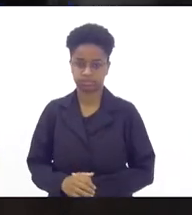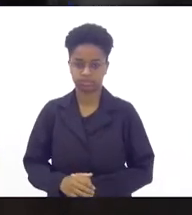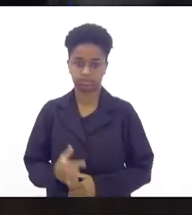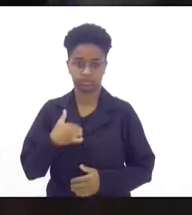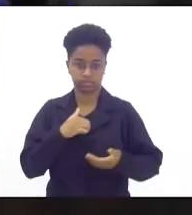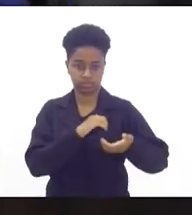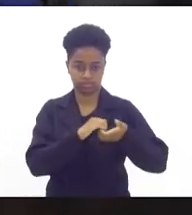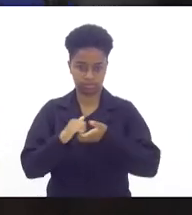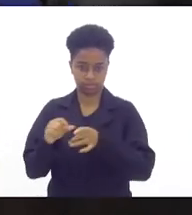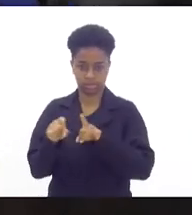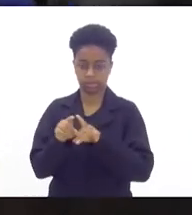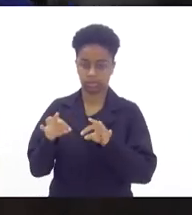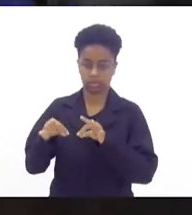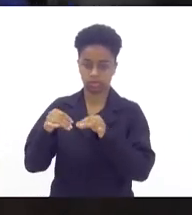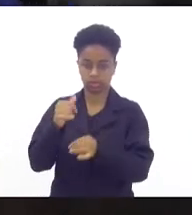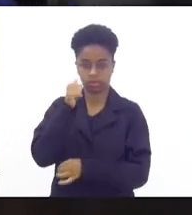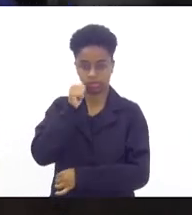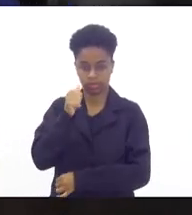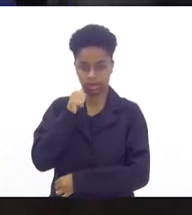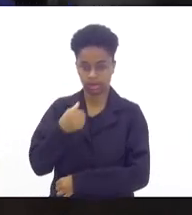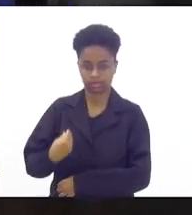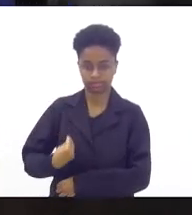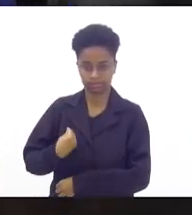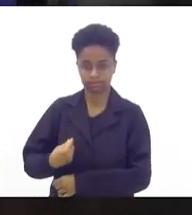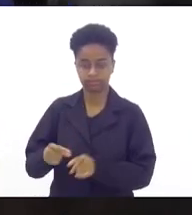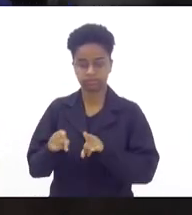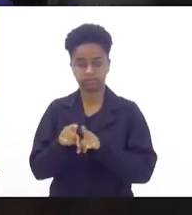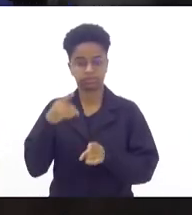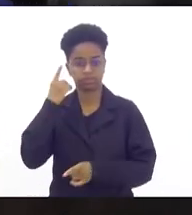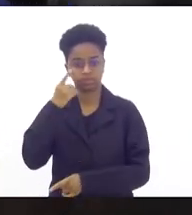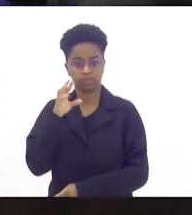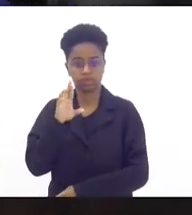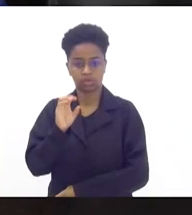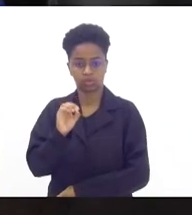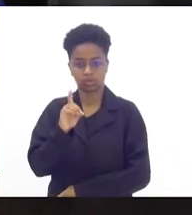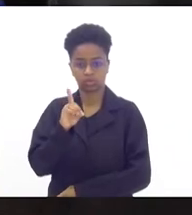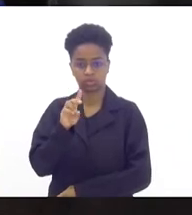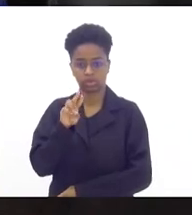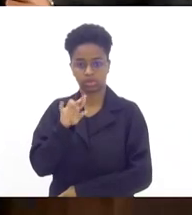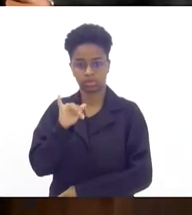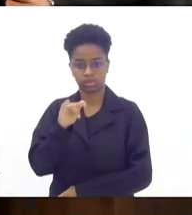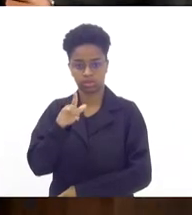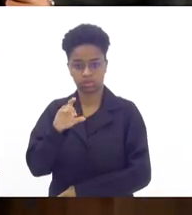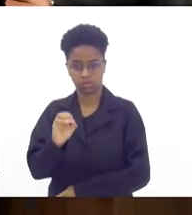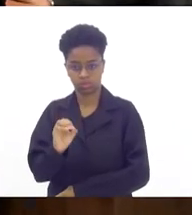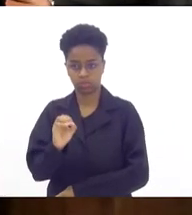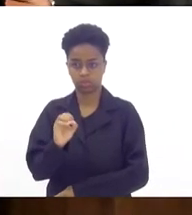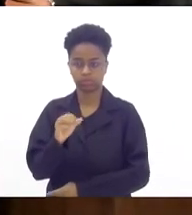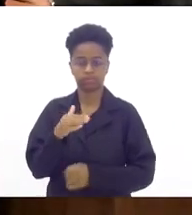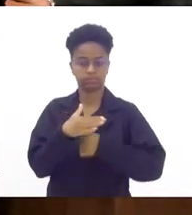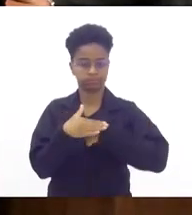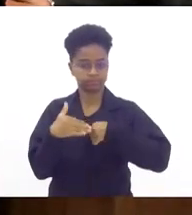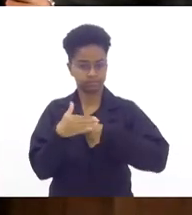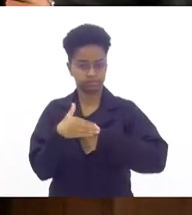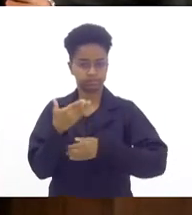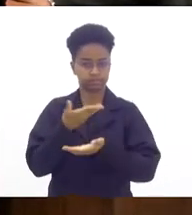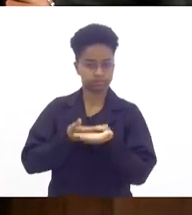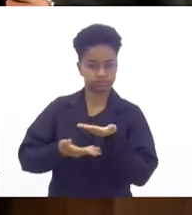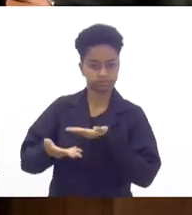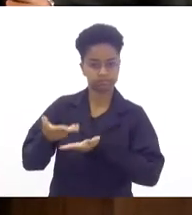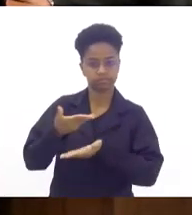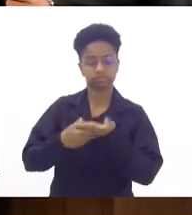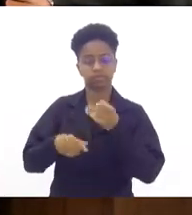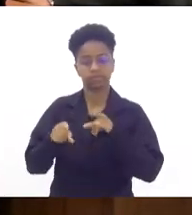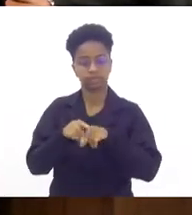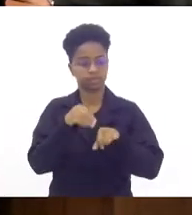Saúdo todas as mulheres presentes Deputado Rodrigo Amorim minha admiração e carinho a recíproco transmita isso ao